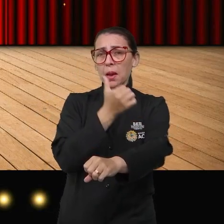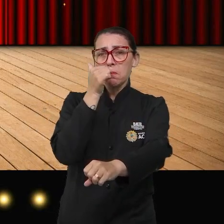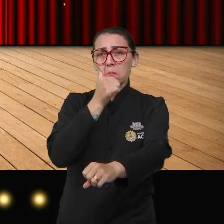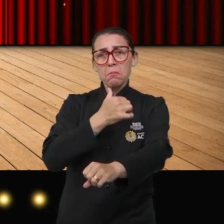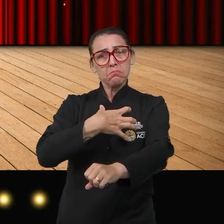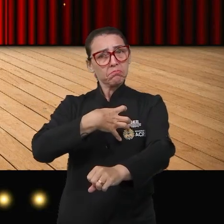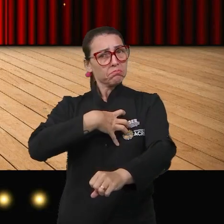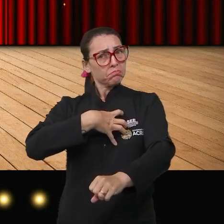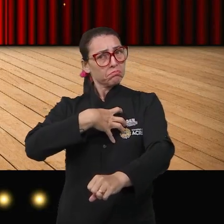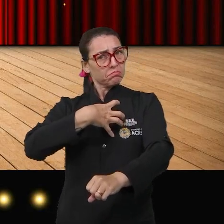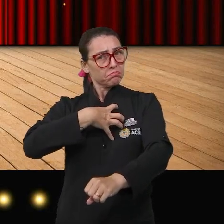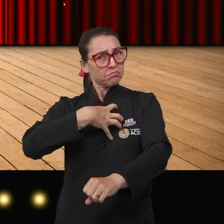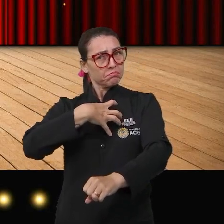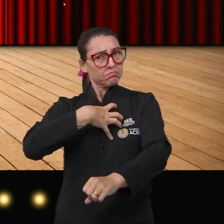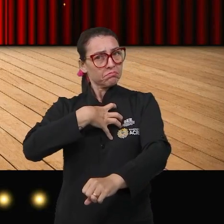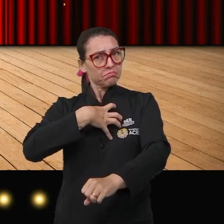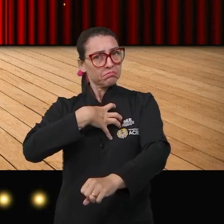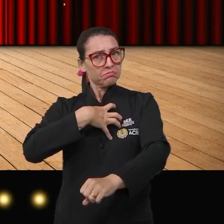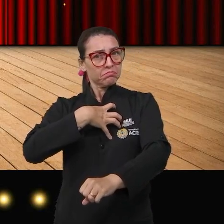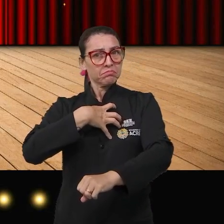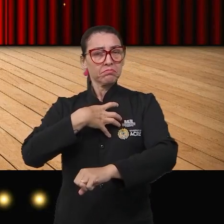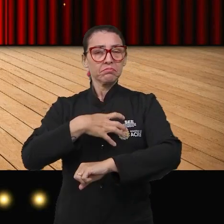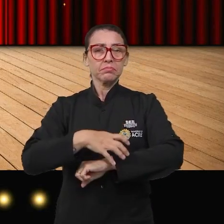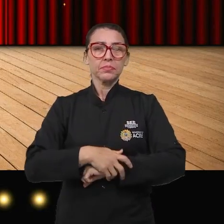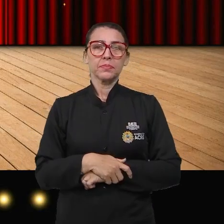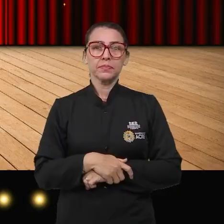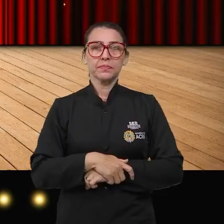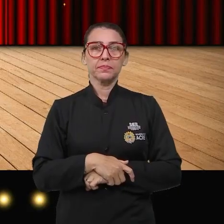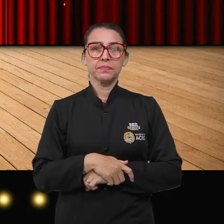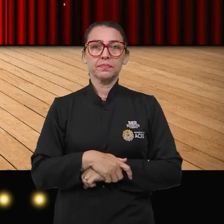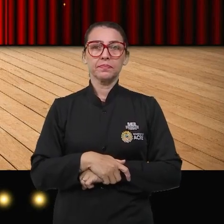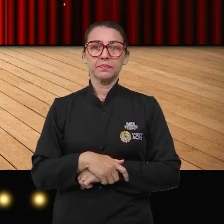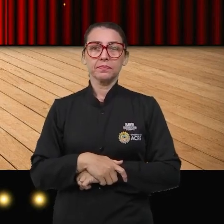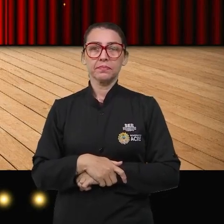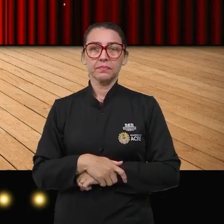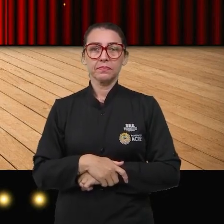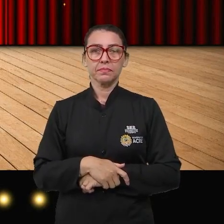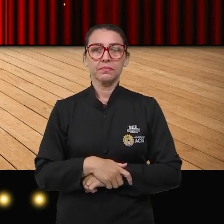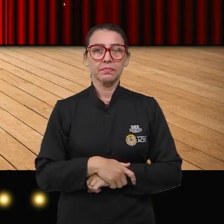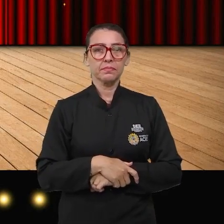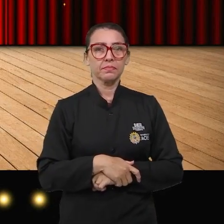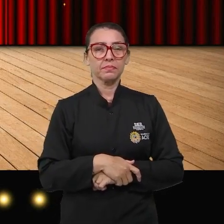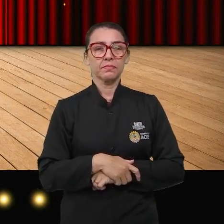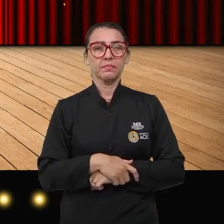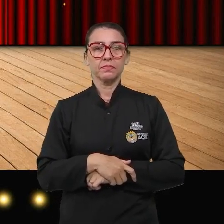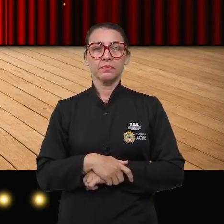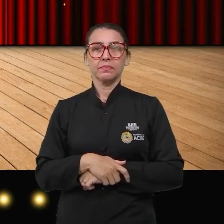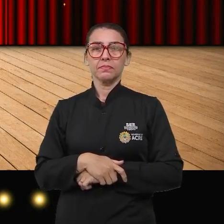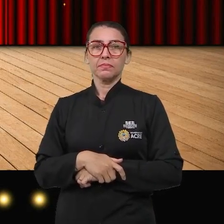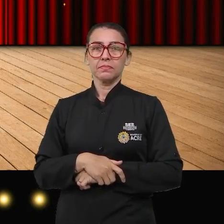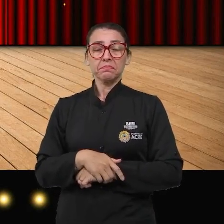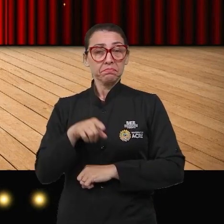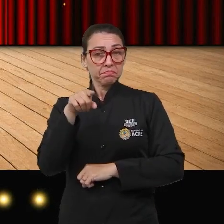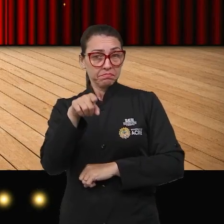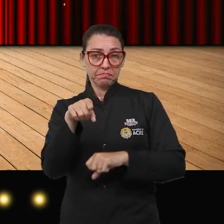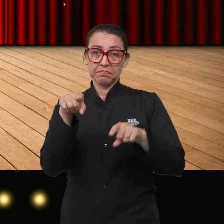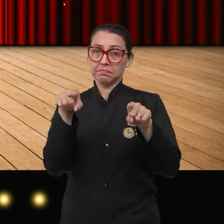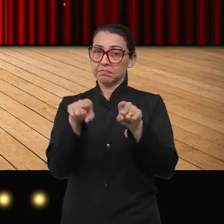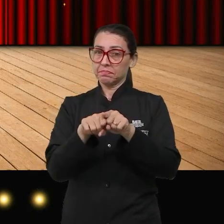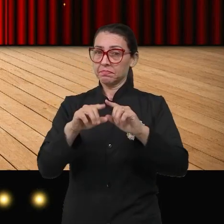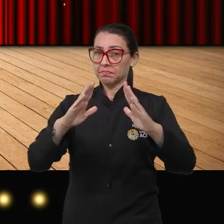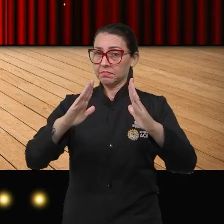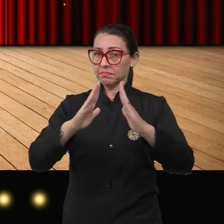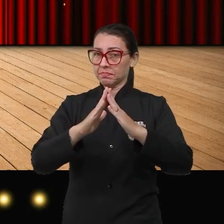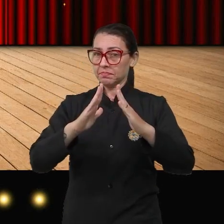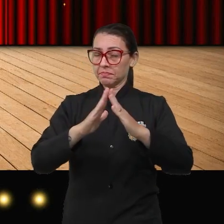essa bailarina está transmitindo? O que essa dança te transmite? Você também que está aí em